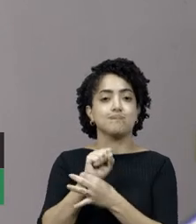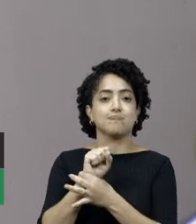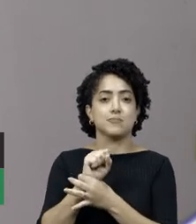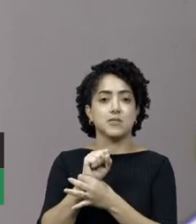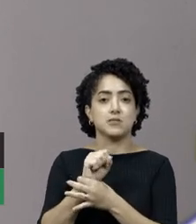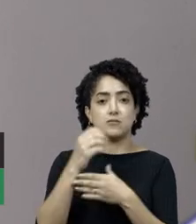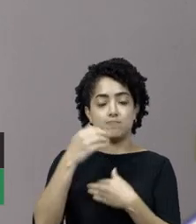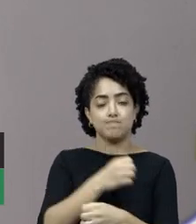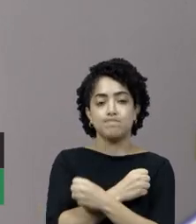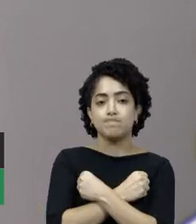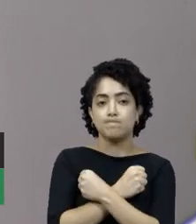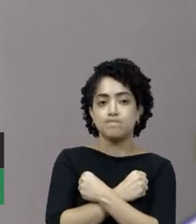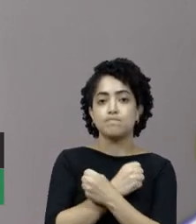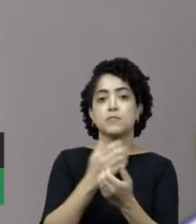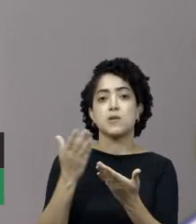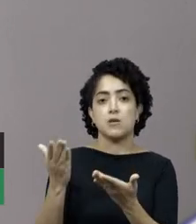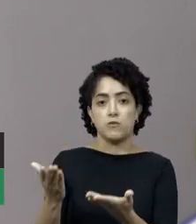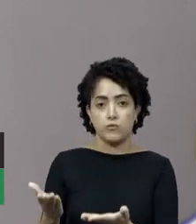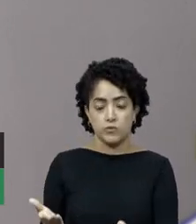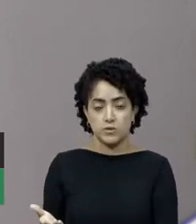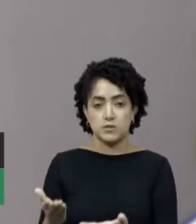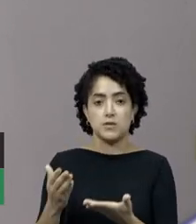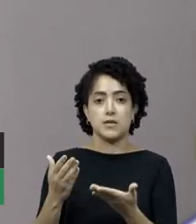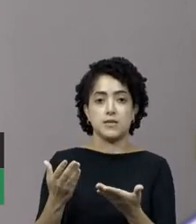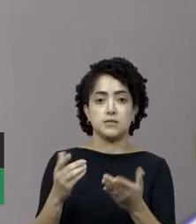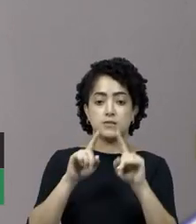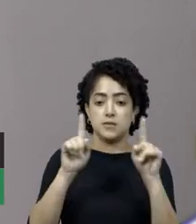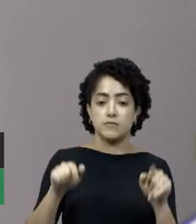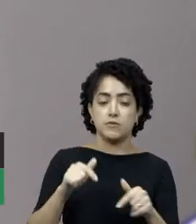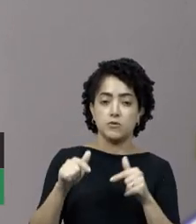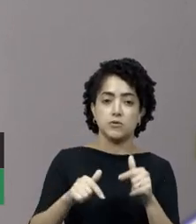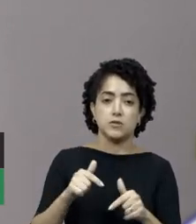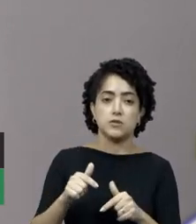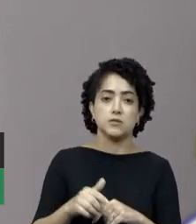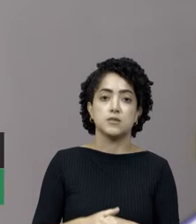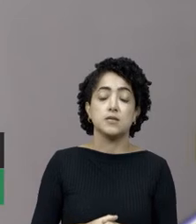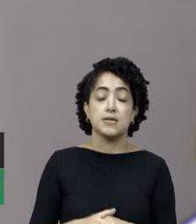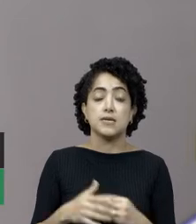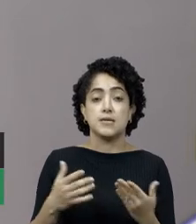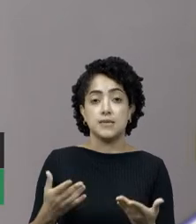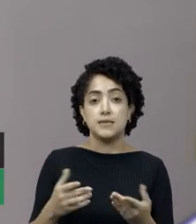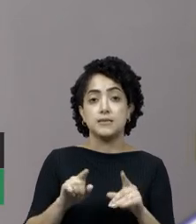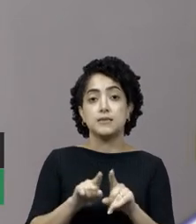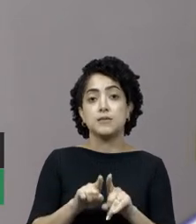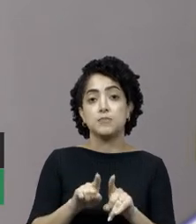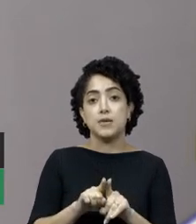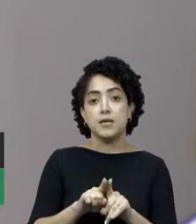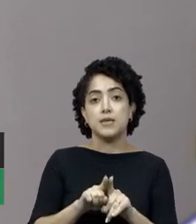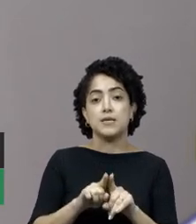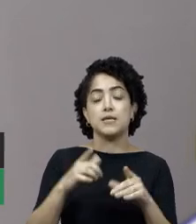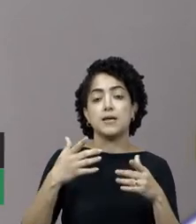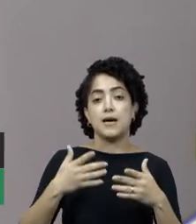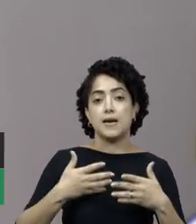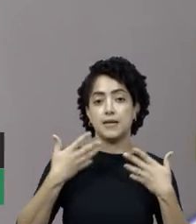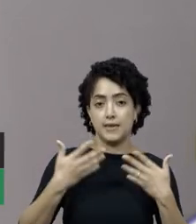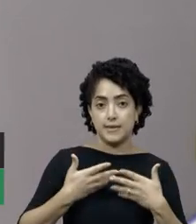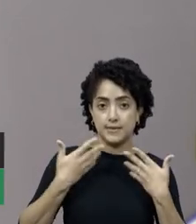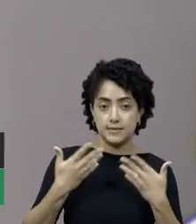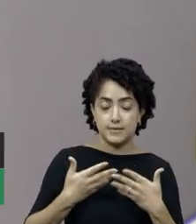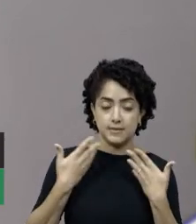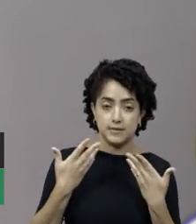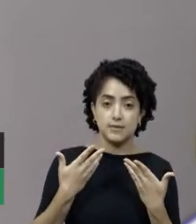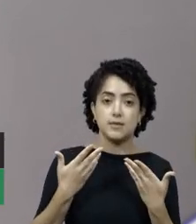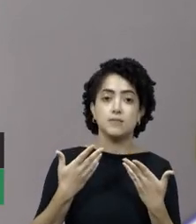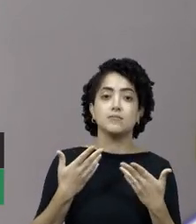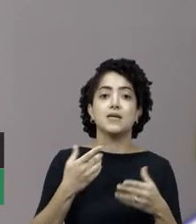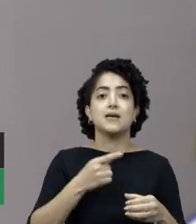forte abraço a todos os servidores dessa casa. E dizer também da alegria, porque Gaspar é